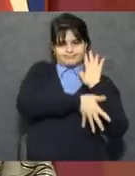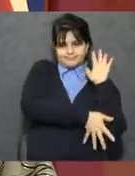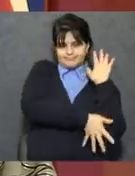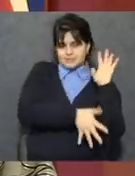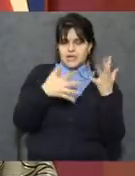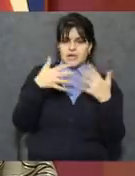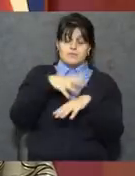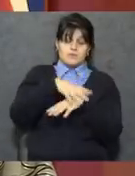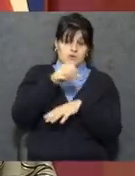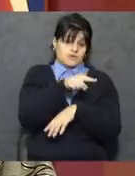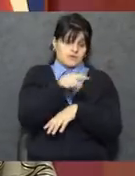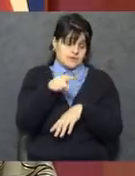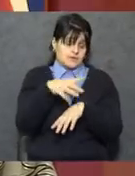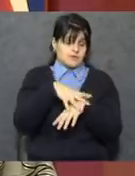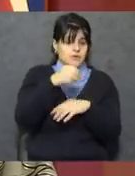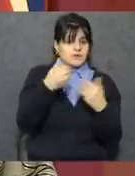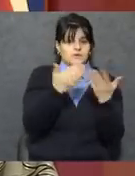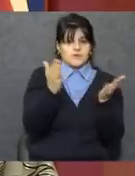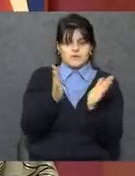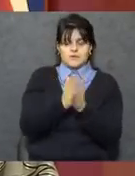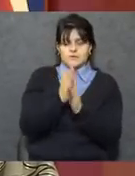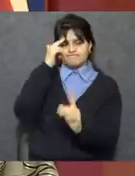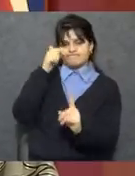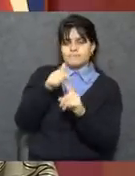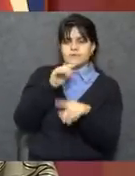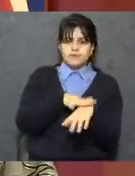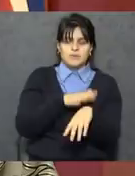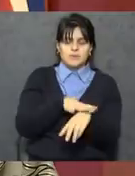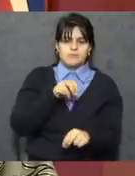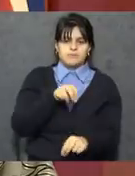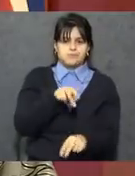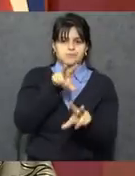todos, para a remissão dos